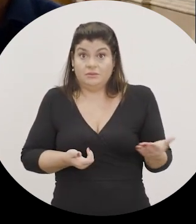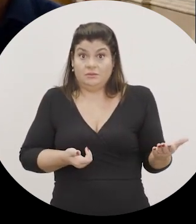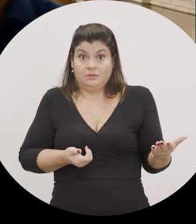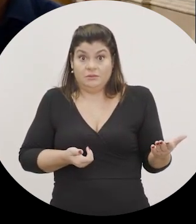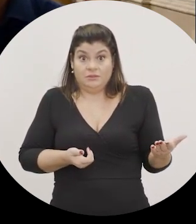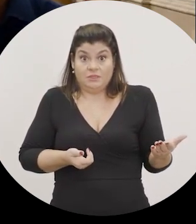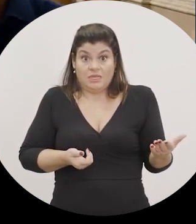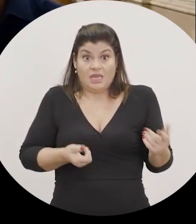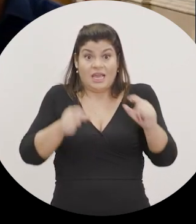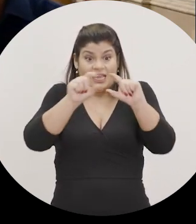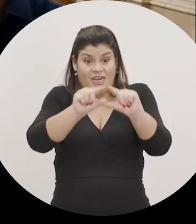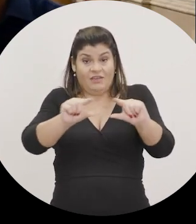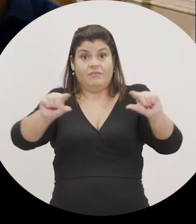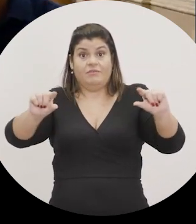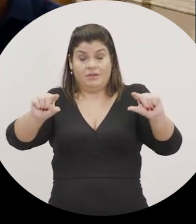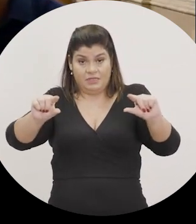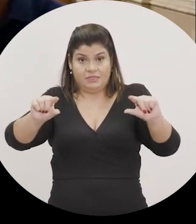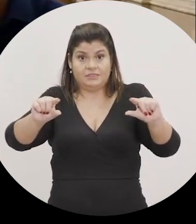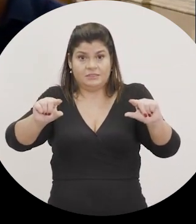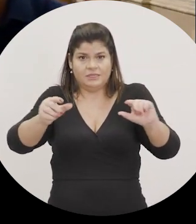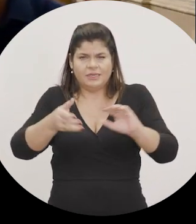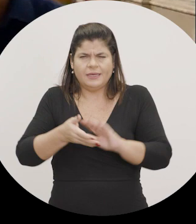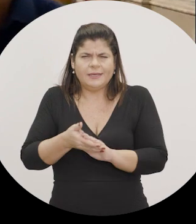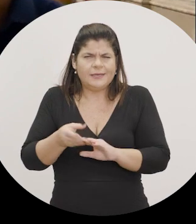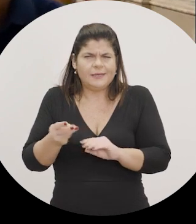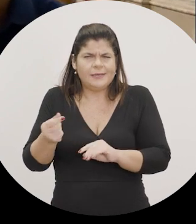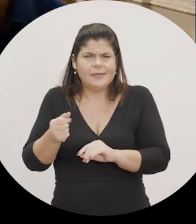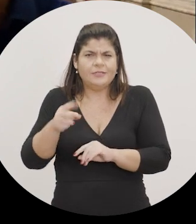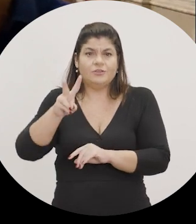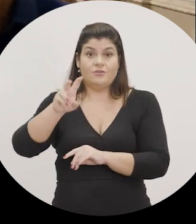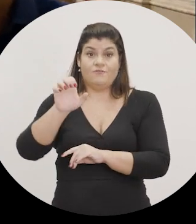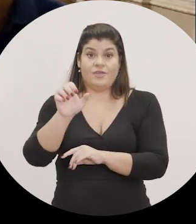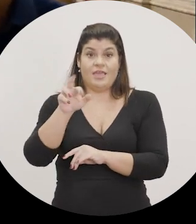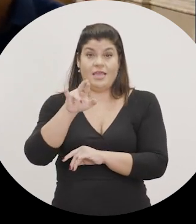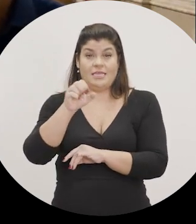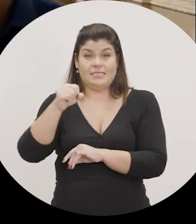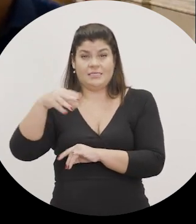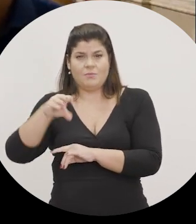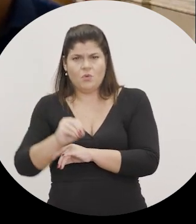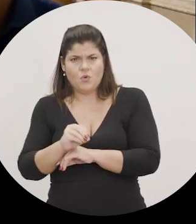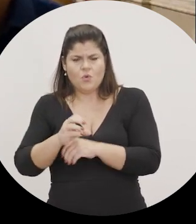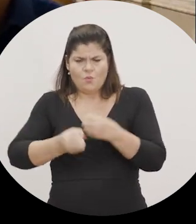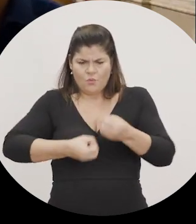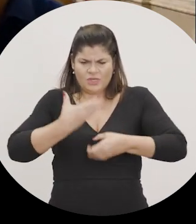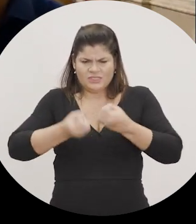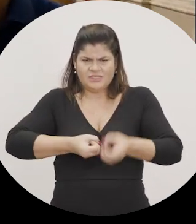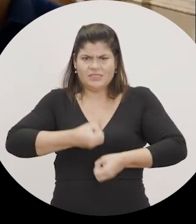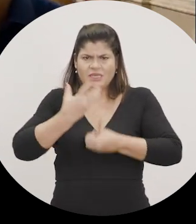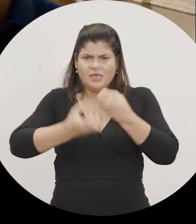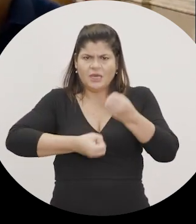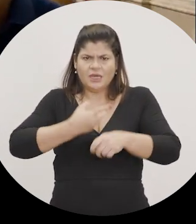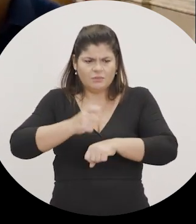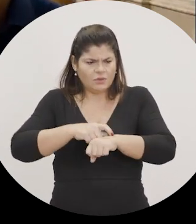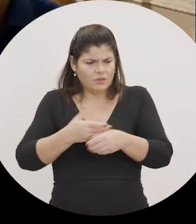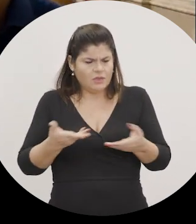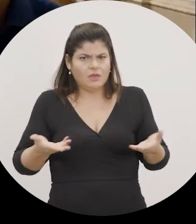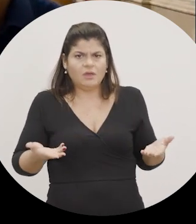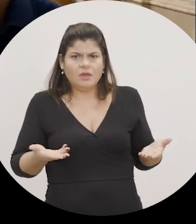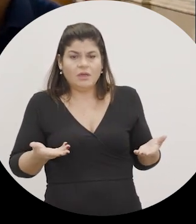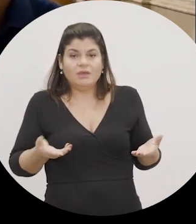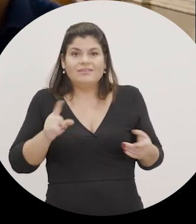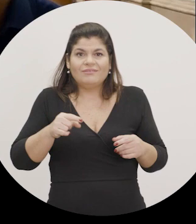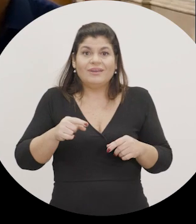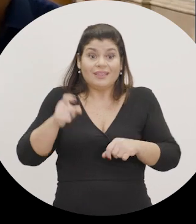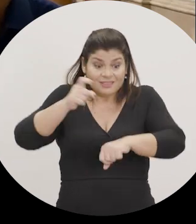né? Aquela frase do Veríssimo, né? Poesia numa hora dessas, quer dizer,